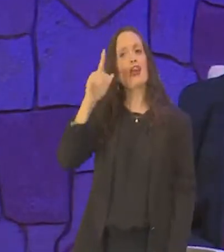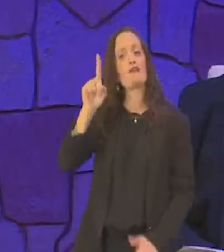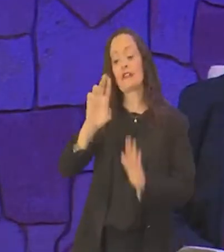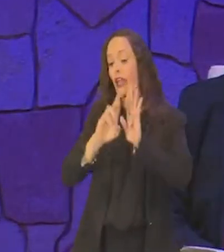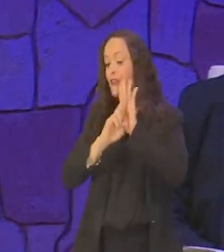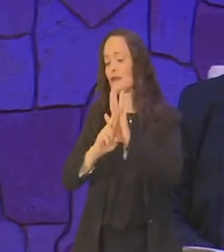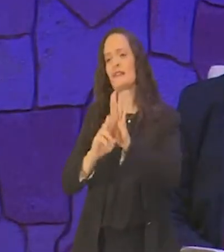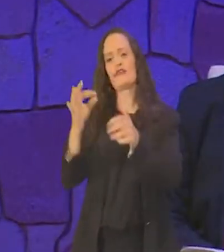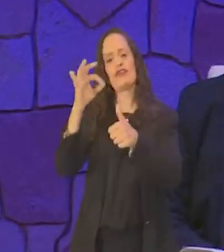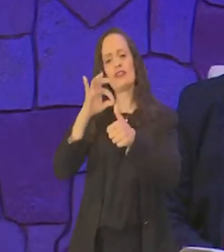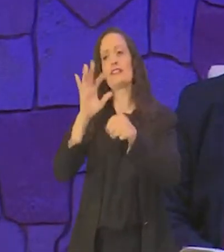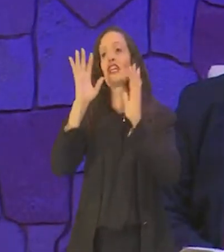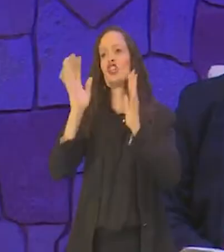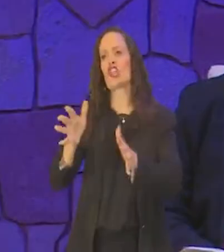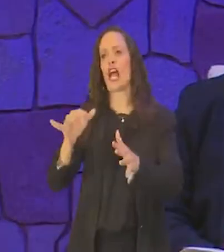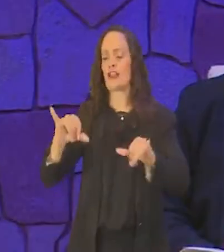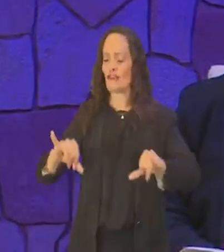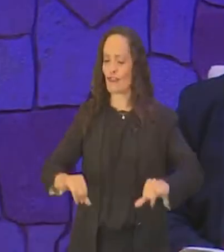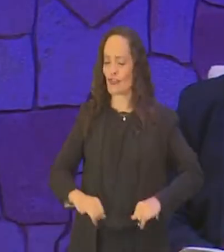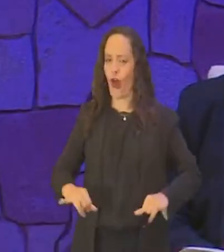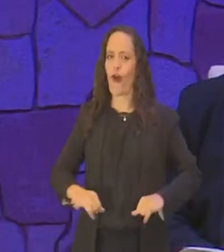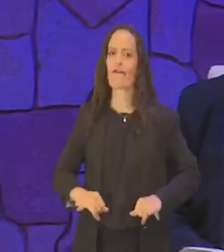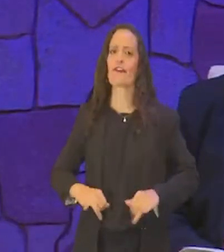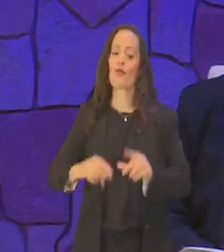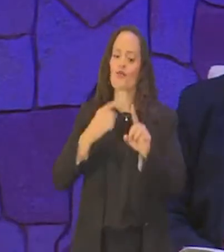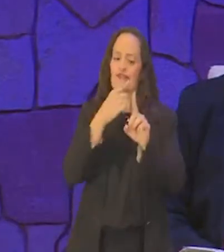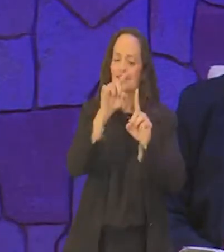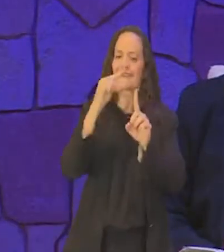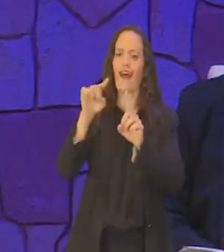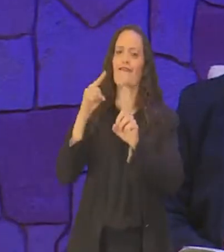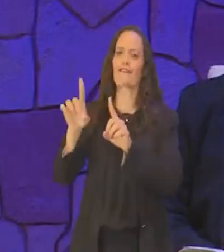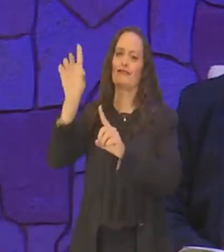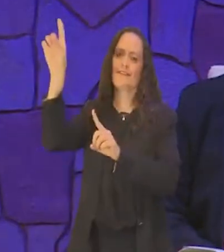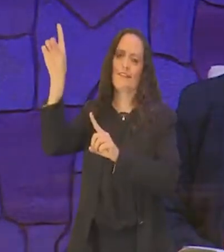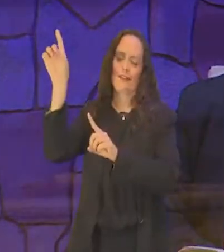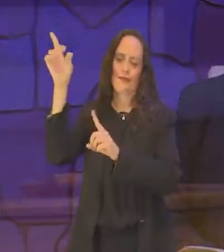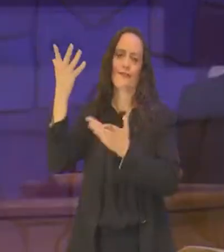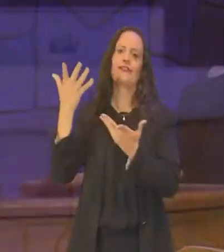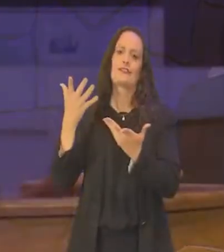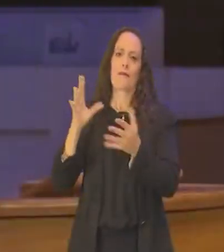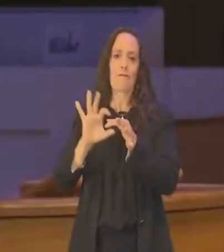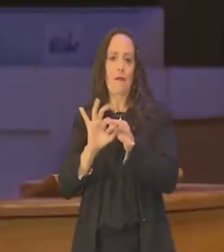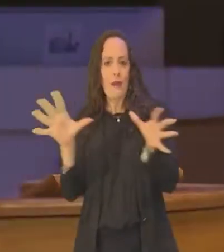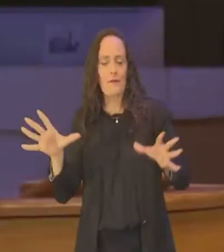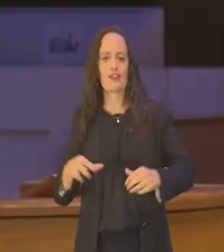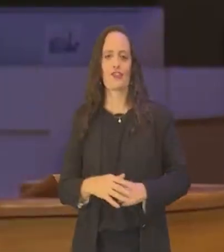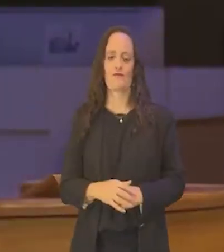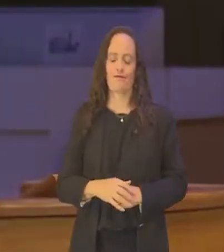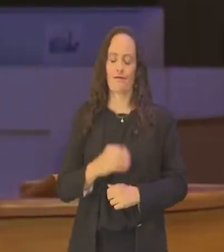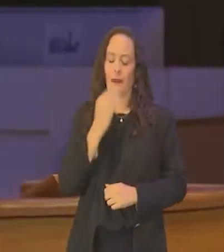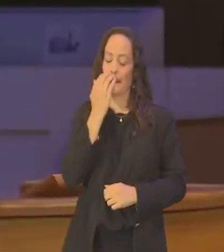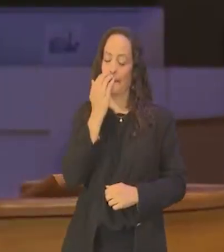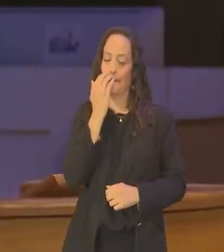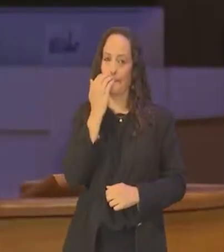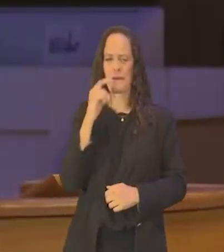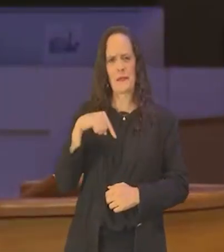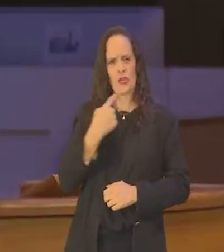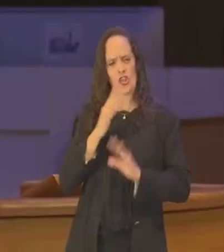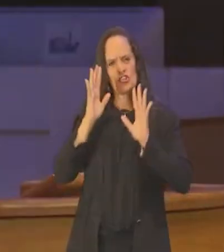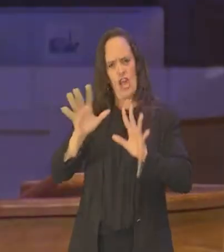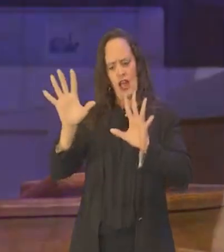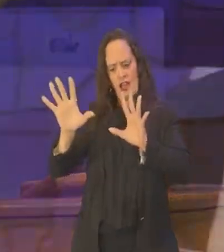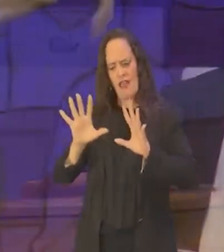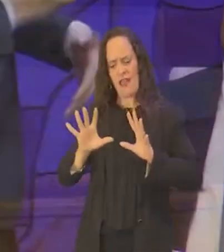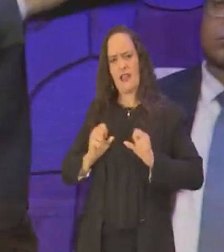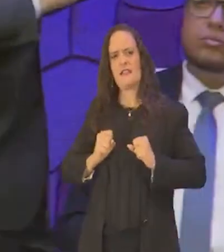já sofre os desafios e também recebe os benefícios. Nós já recebemos os benefícios